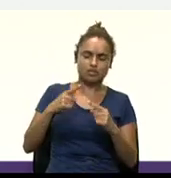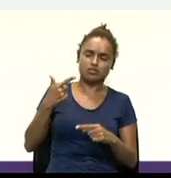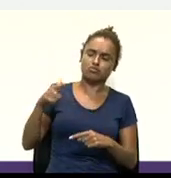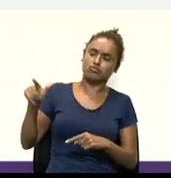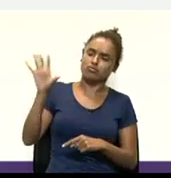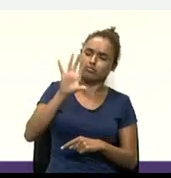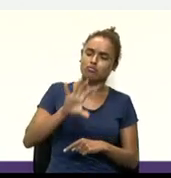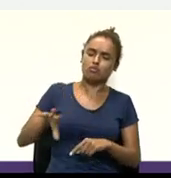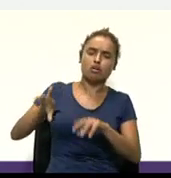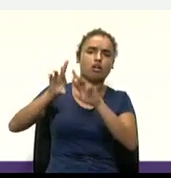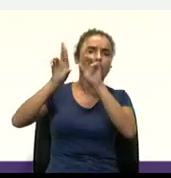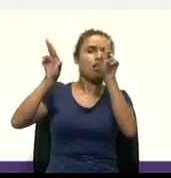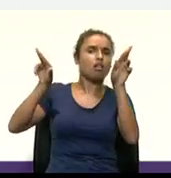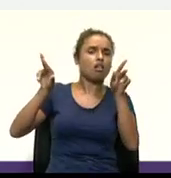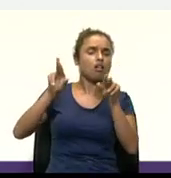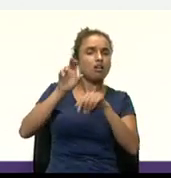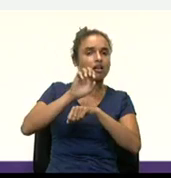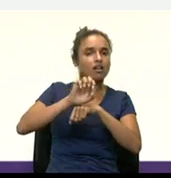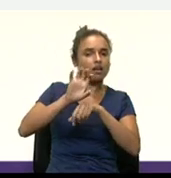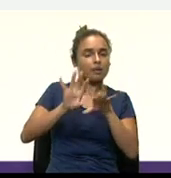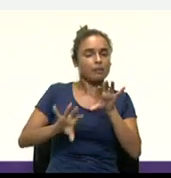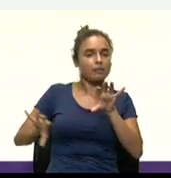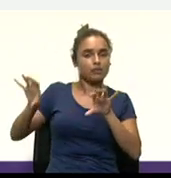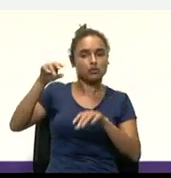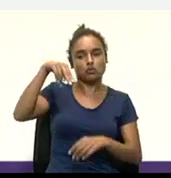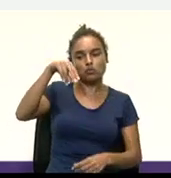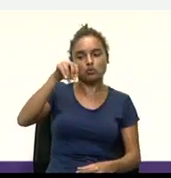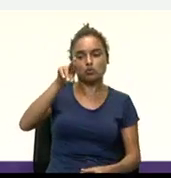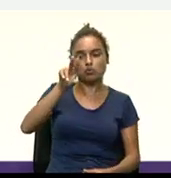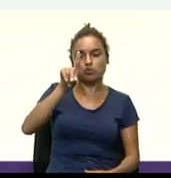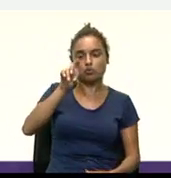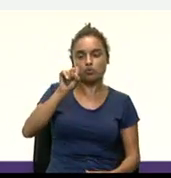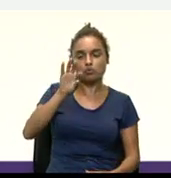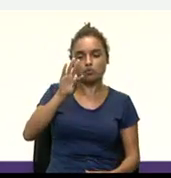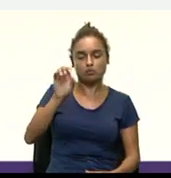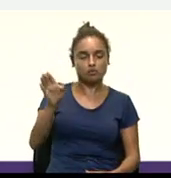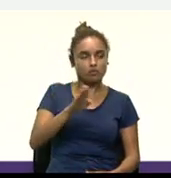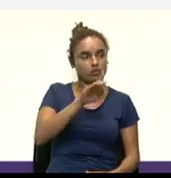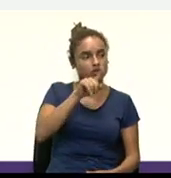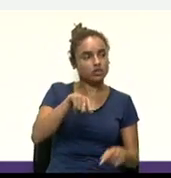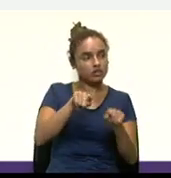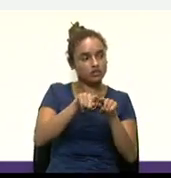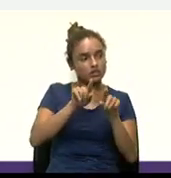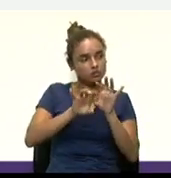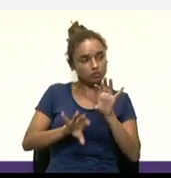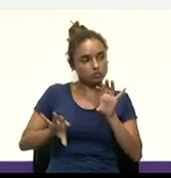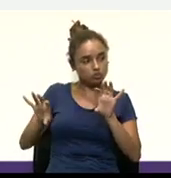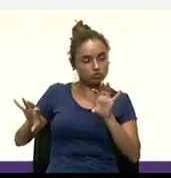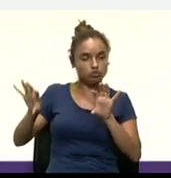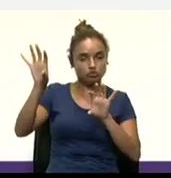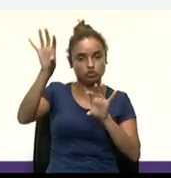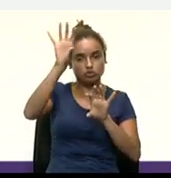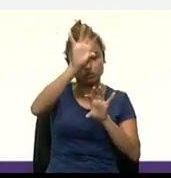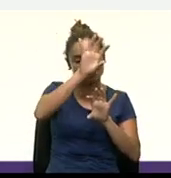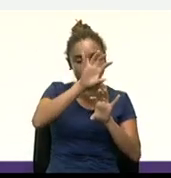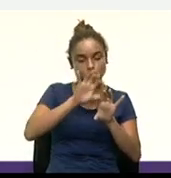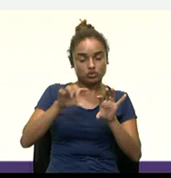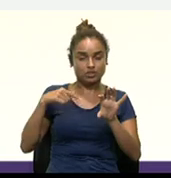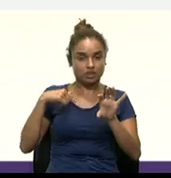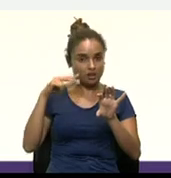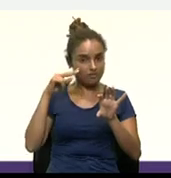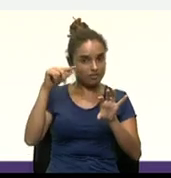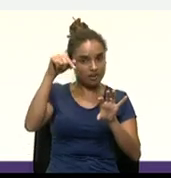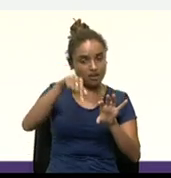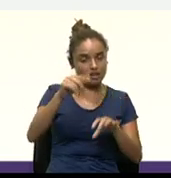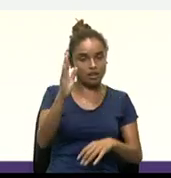estados, né? Então, Nordeste e assim por diante. Olha só, né? Então,